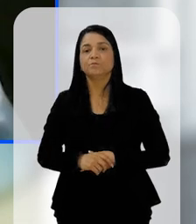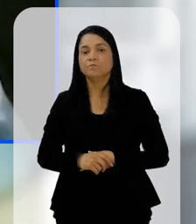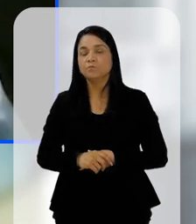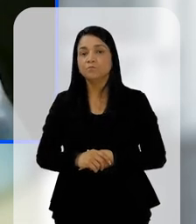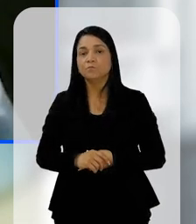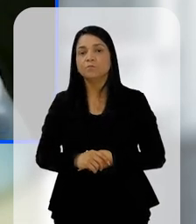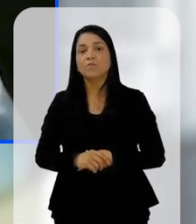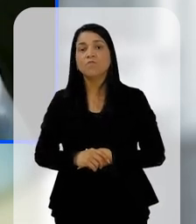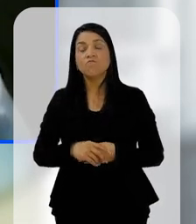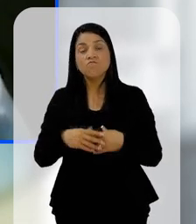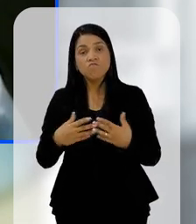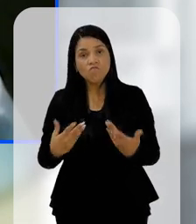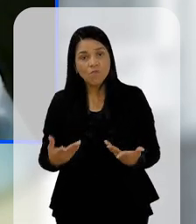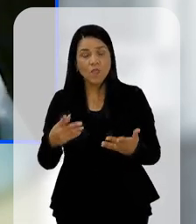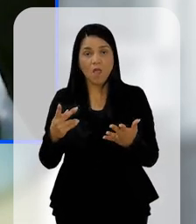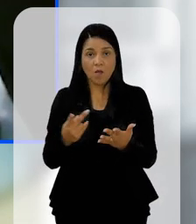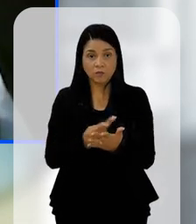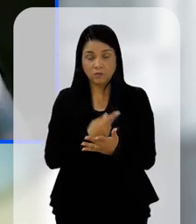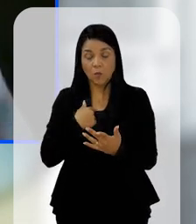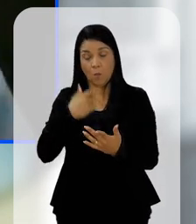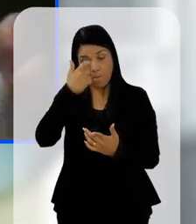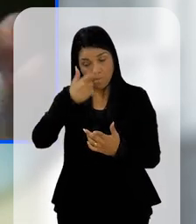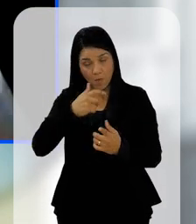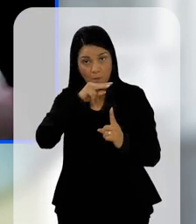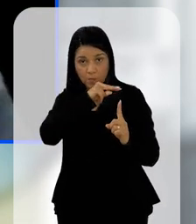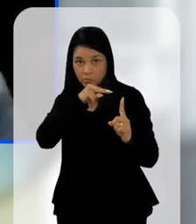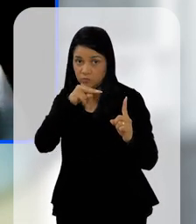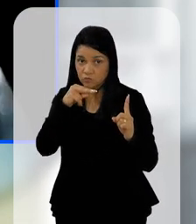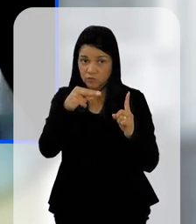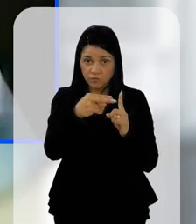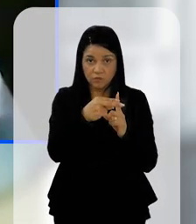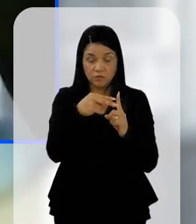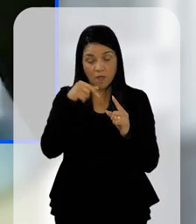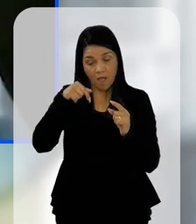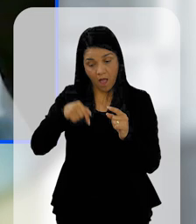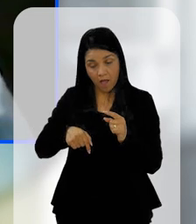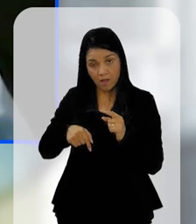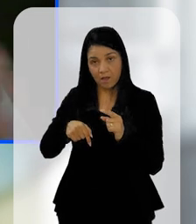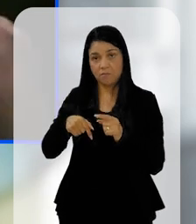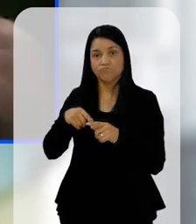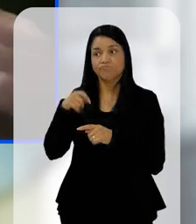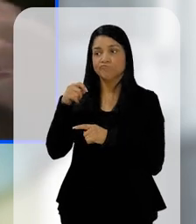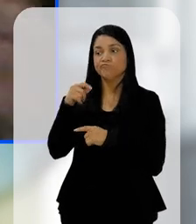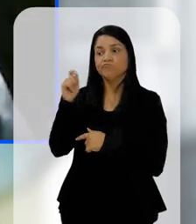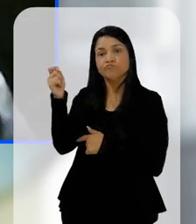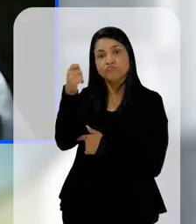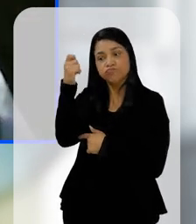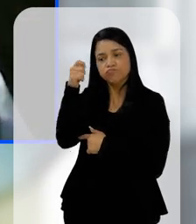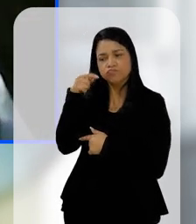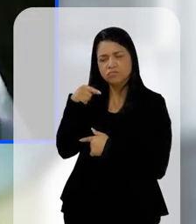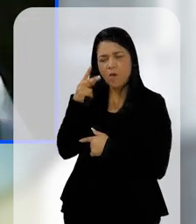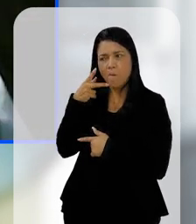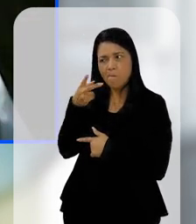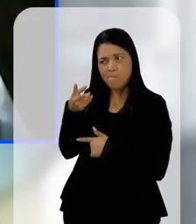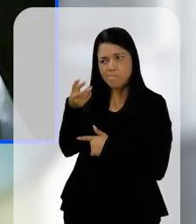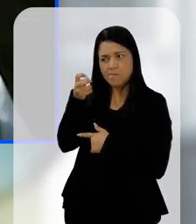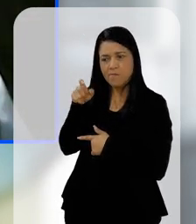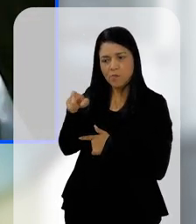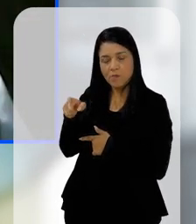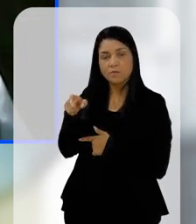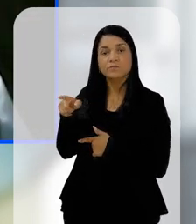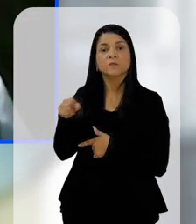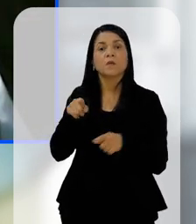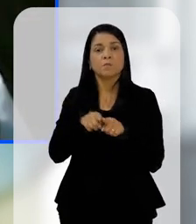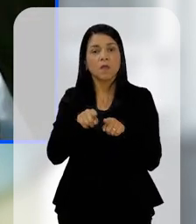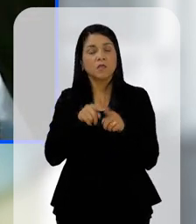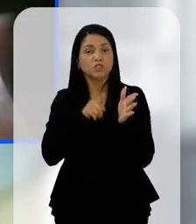bem. O que que aconteceu do meu ponto de vista, visto à distância aqui no Rio Grande do Sul? Além do estudo do